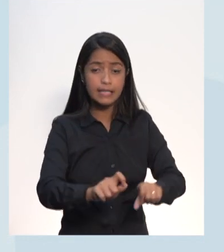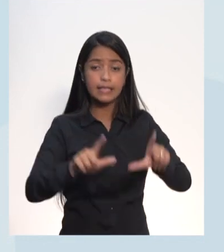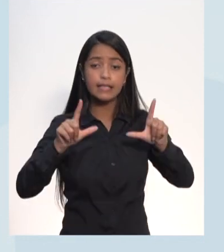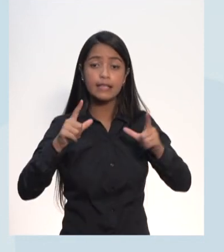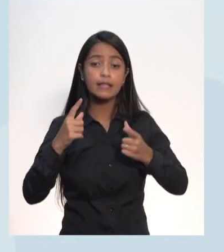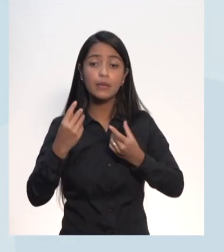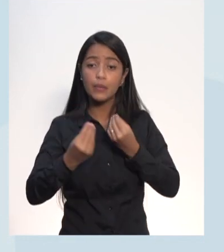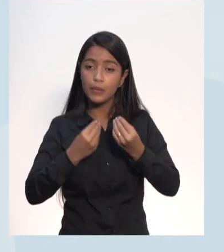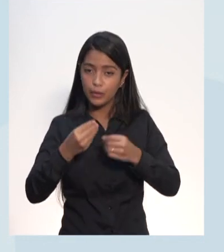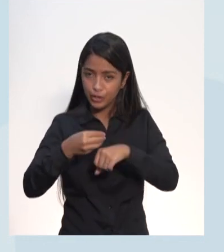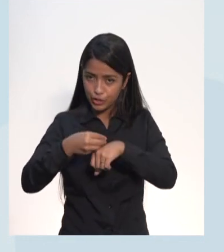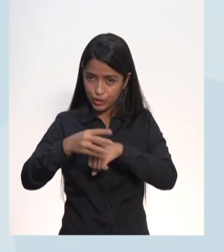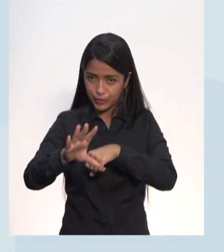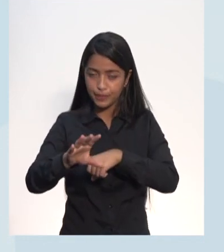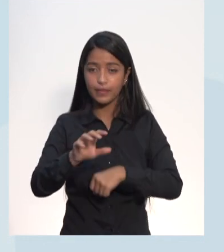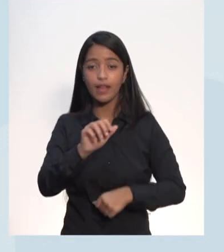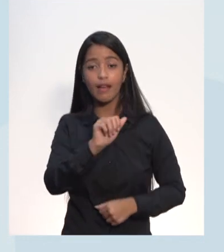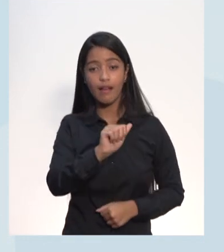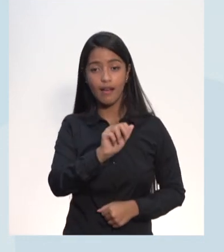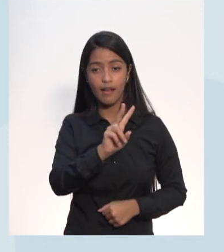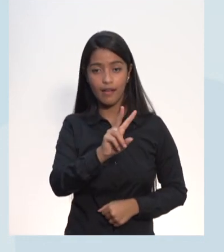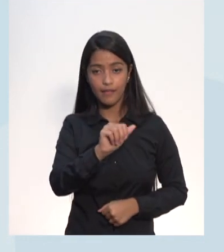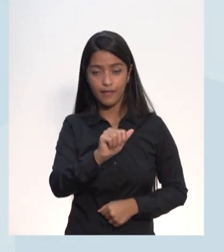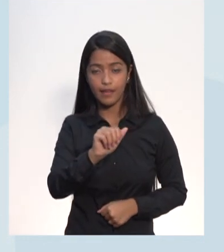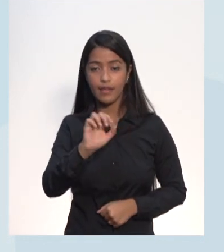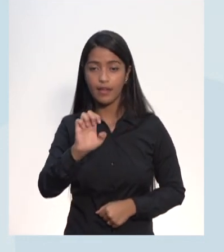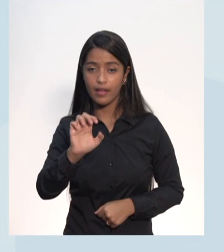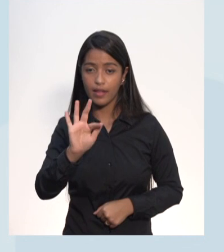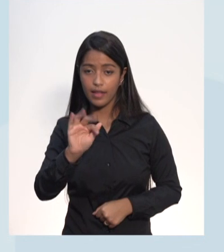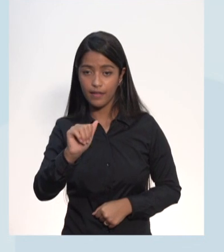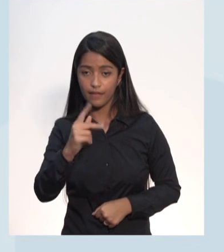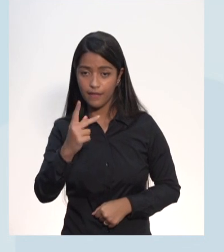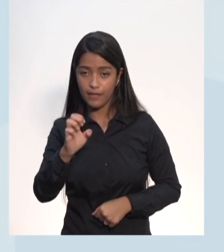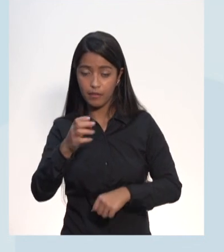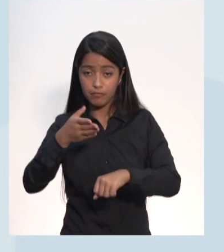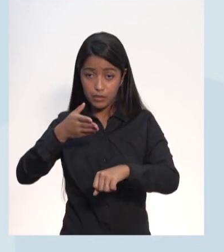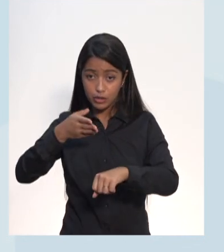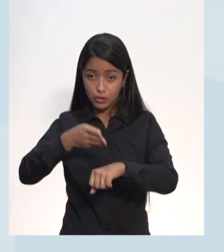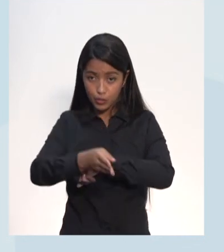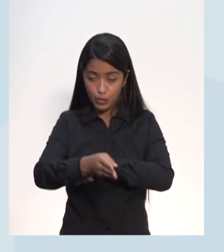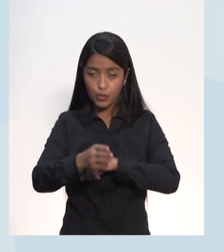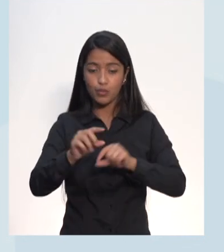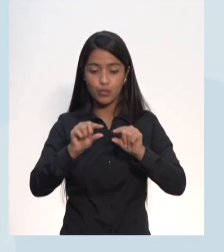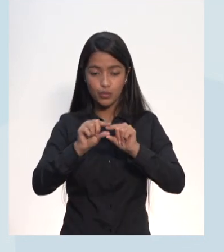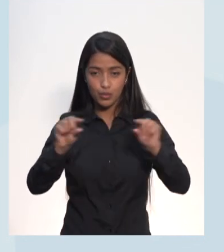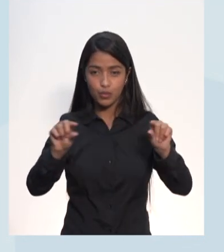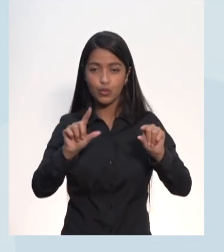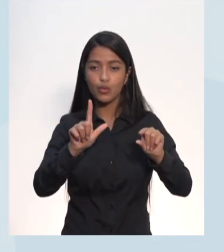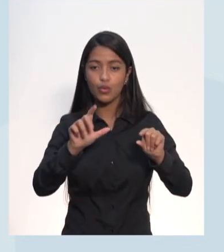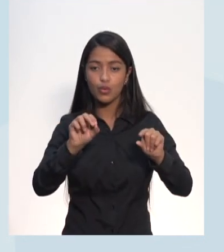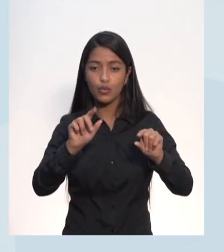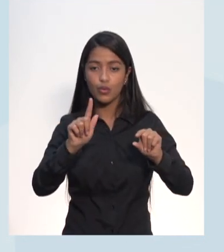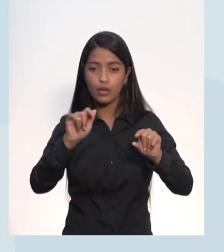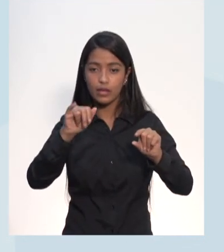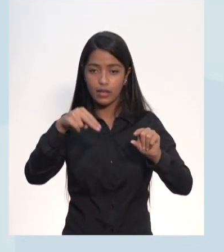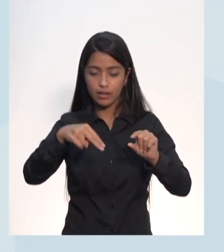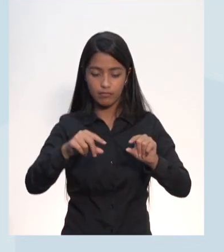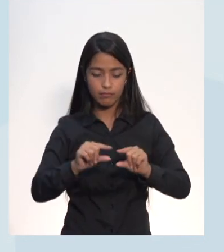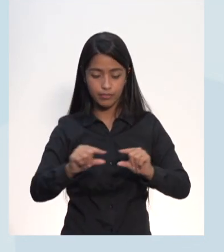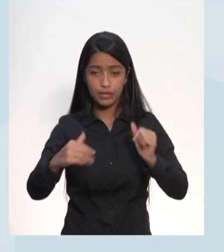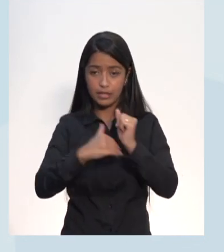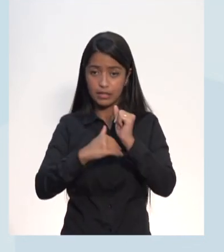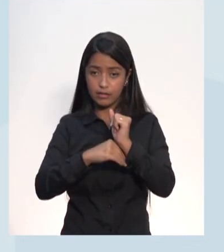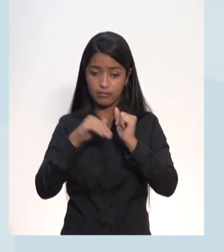Então, quando acessa o AVEFAP, com login e senha, que vocês usam normalmente para acessar os cursos, nós temos